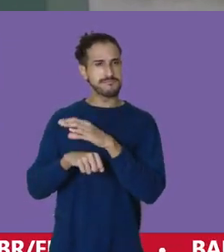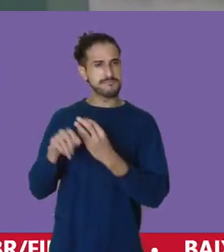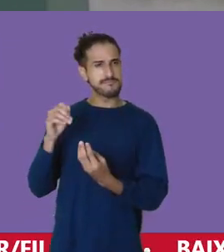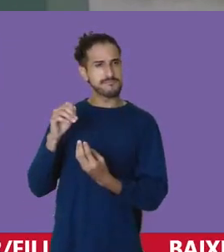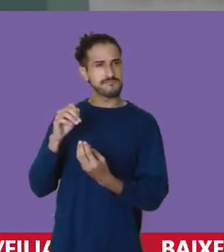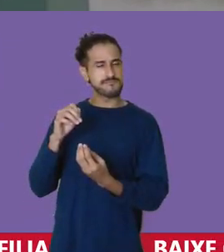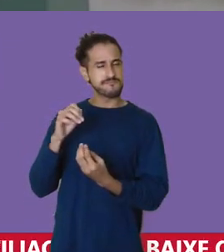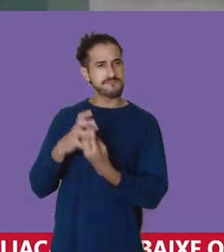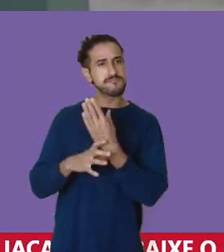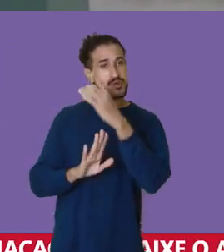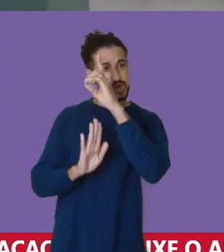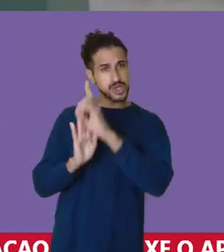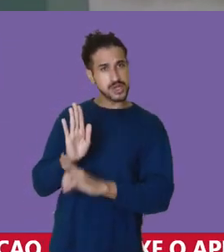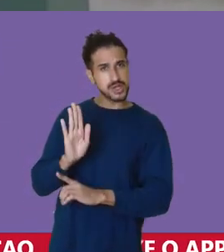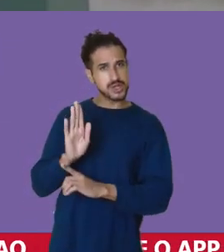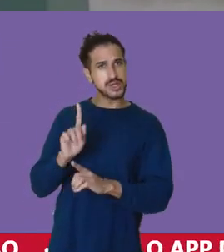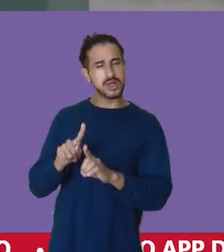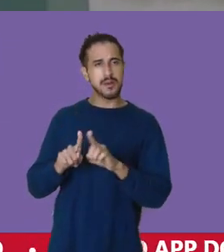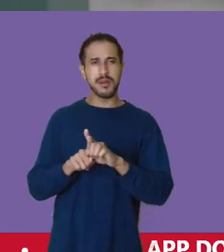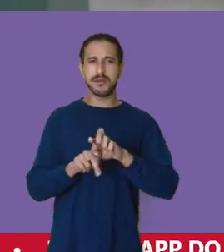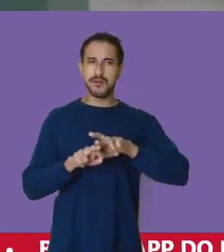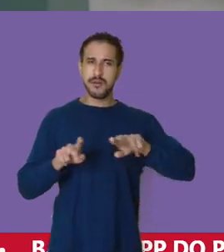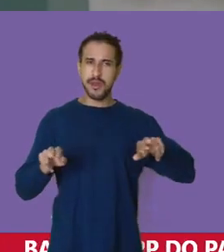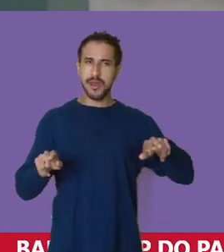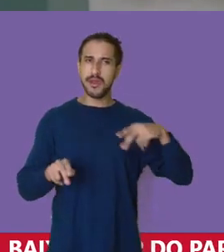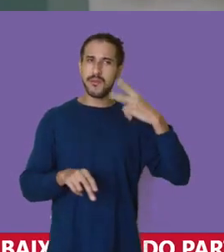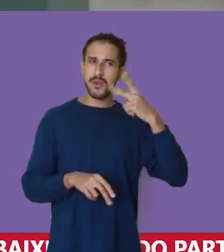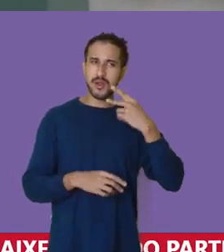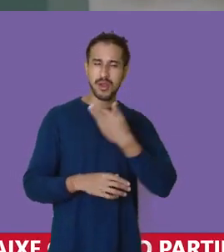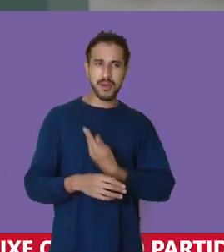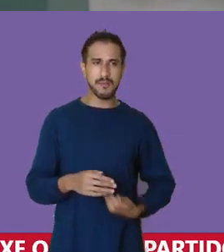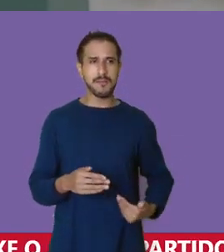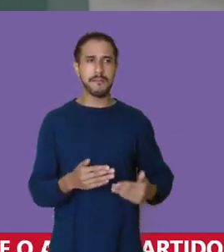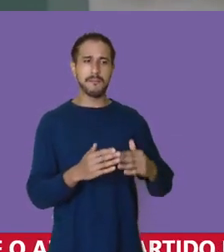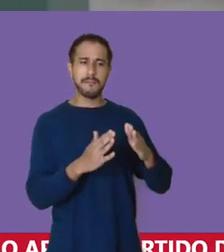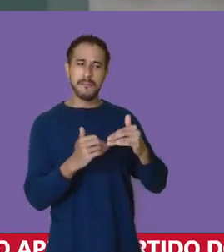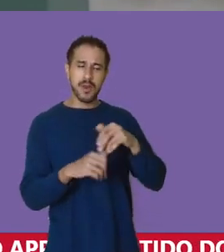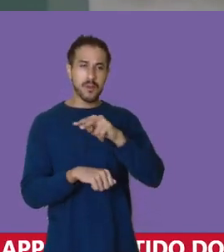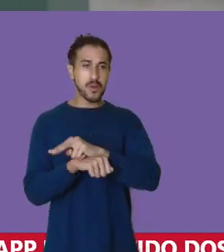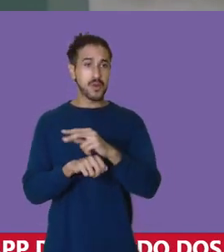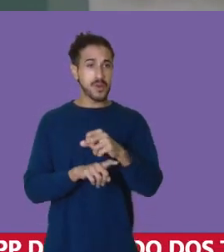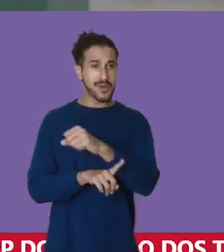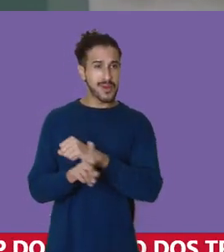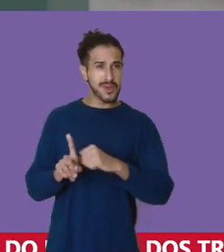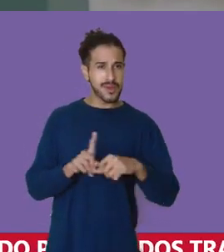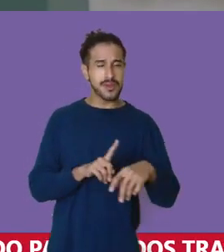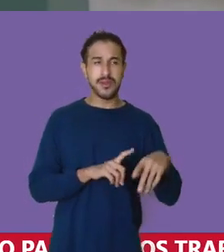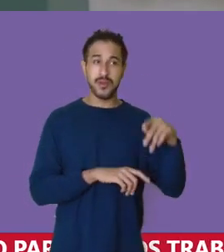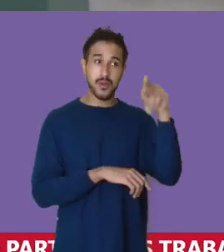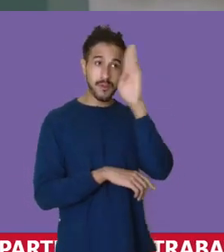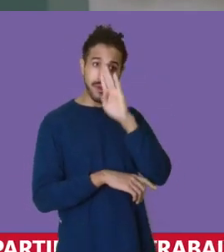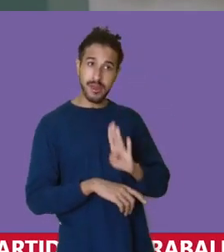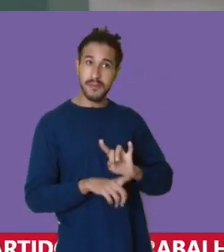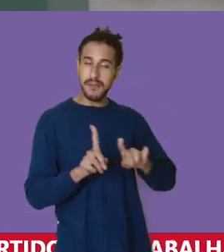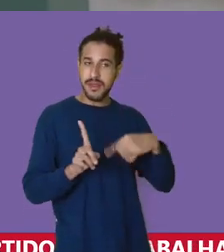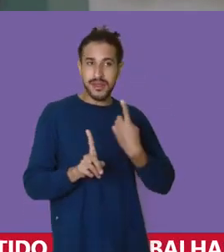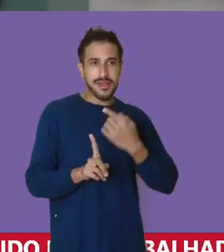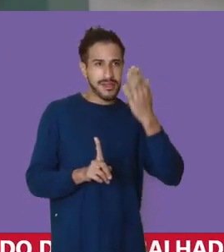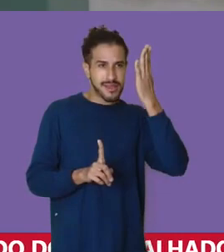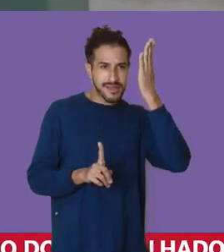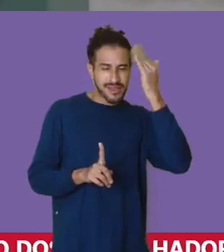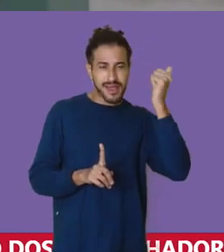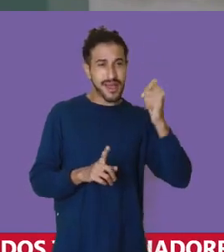né? Mais também de construção de políticas públicas, de reivindicação de proteção social do Estado, mas a gente sabe que a vida